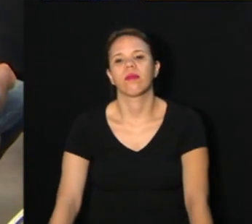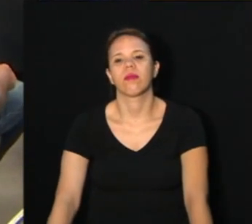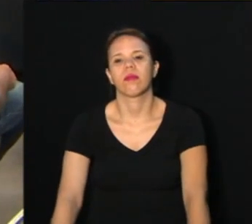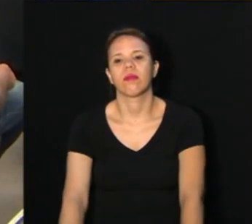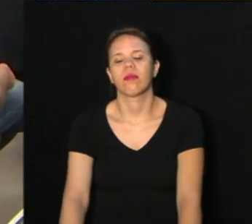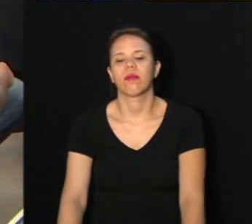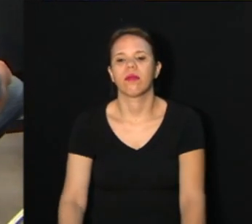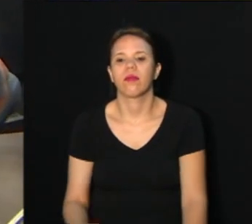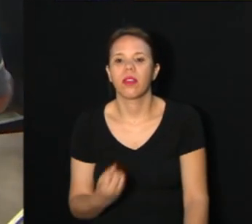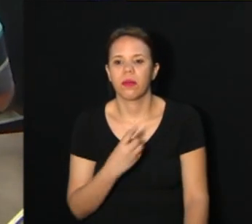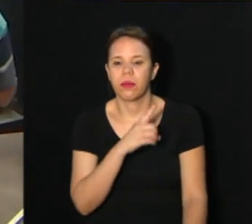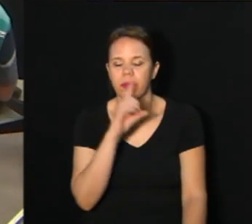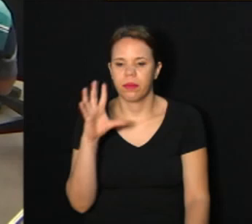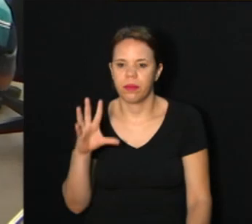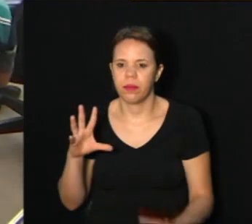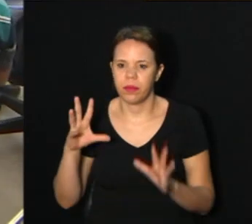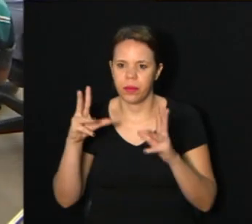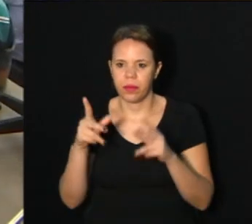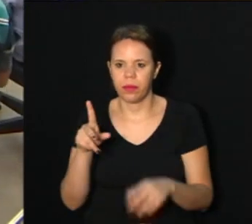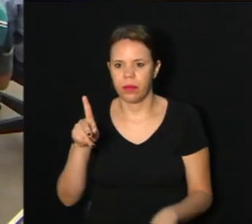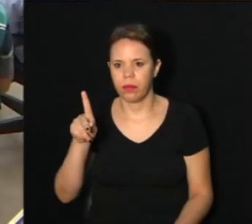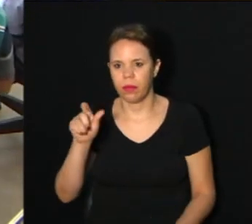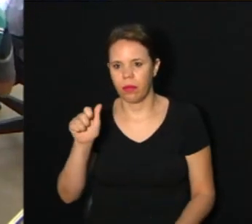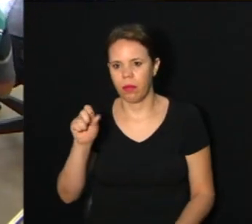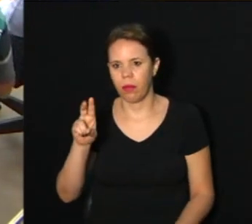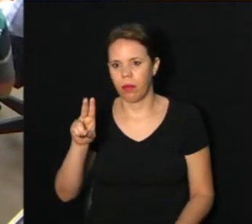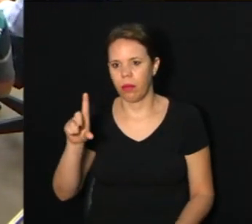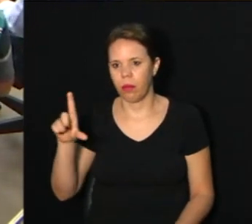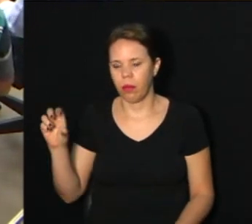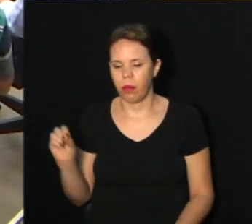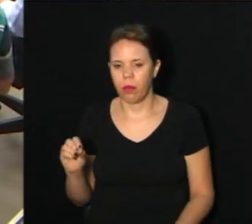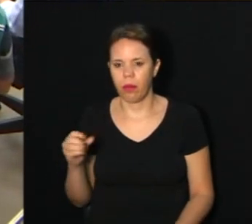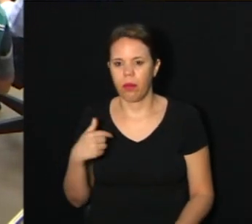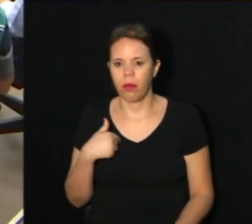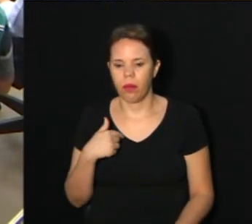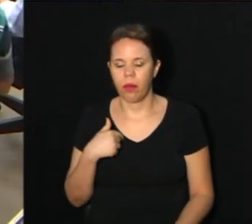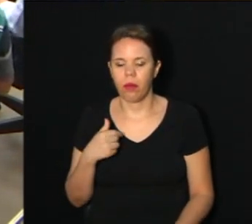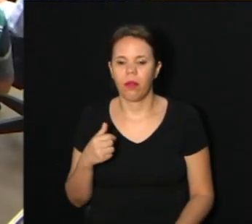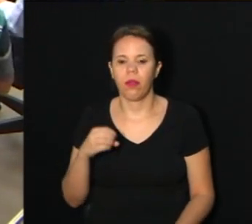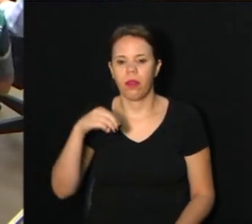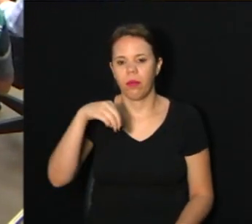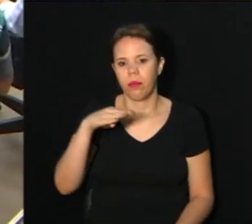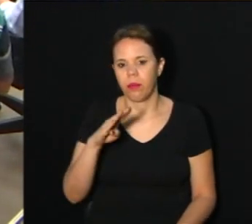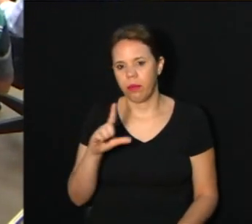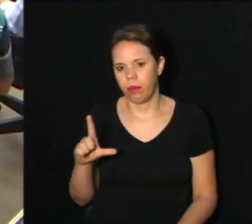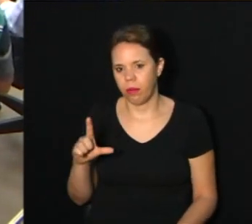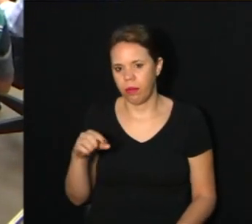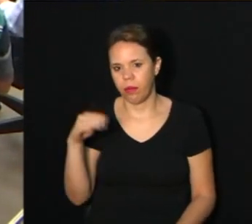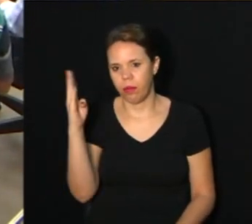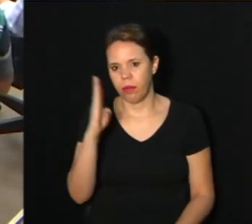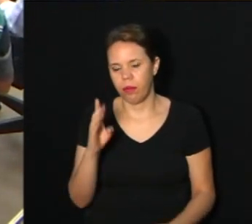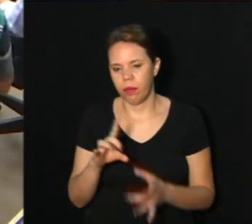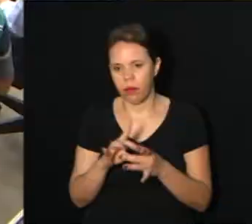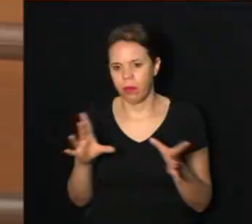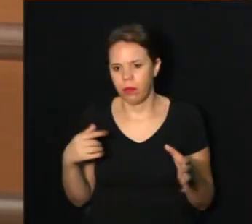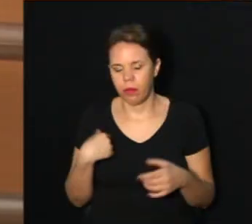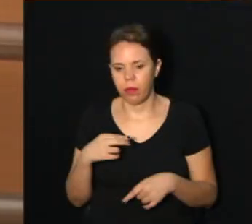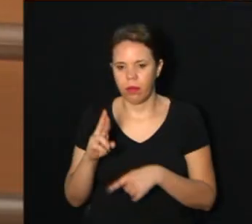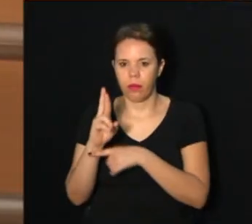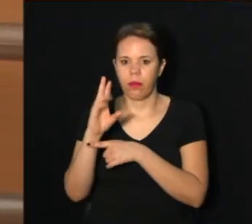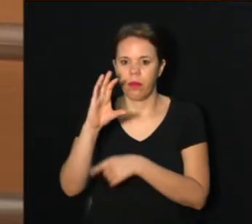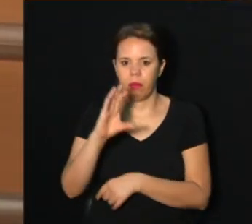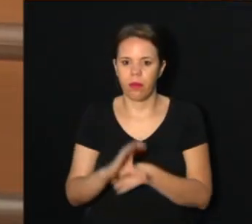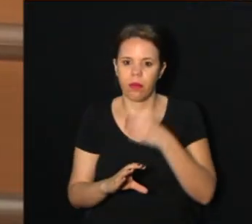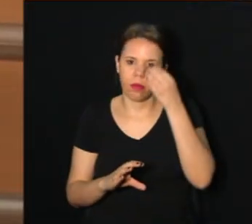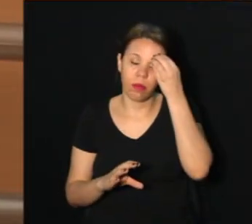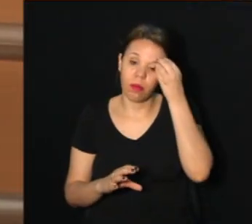Bom dia a todos, meu nome é Paulo Gaspar, eu sou do MBL Campinas, Movimento Brasil Livre. Estou representando aqui os cidadãos,